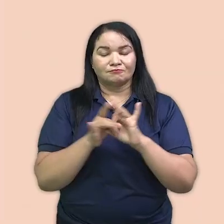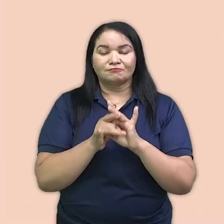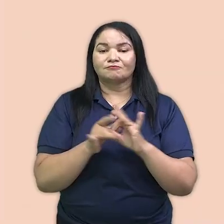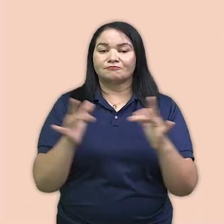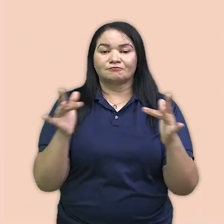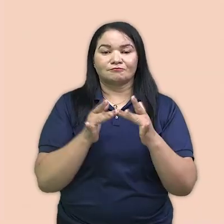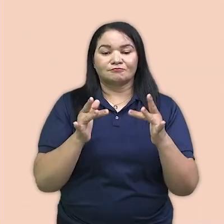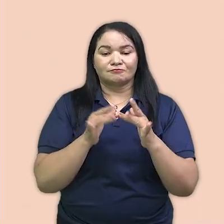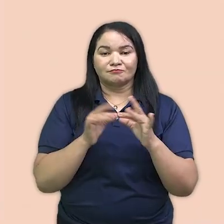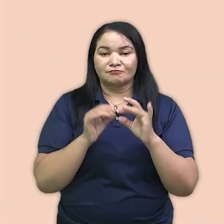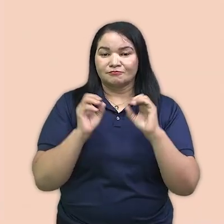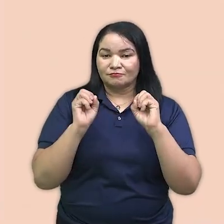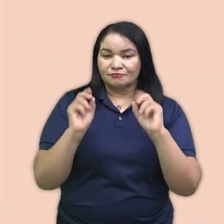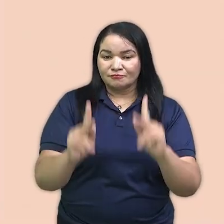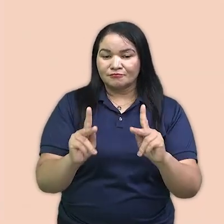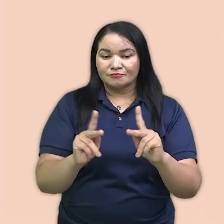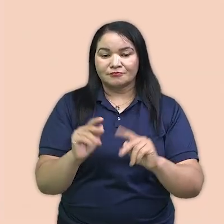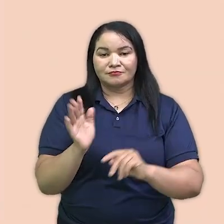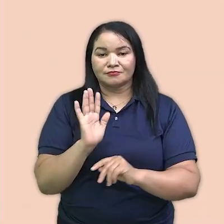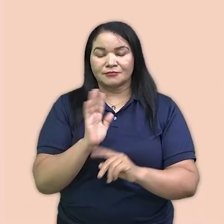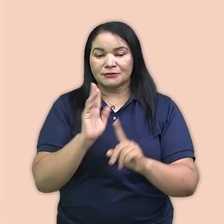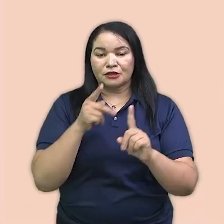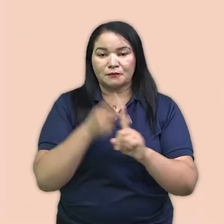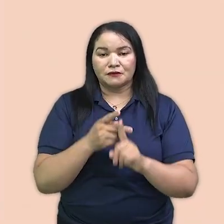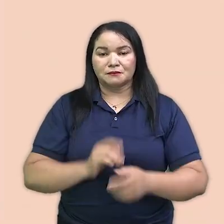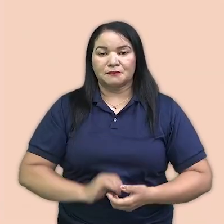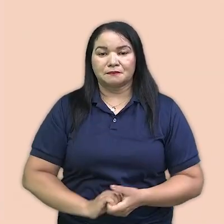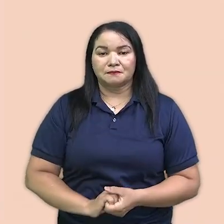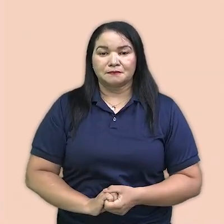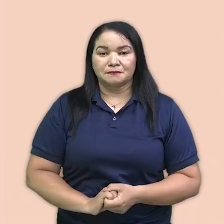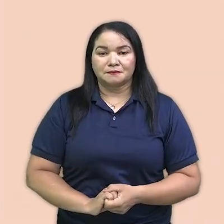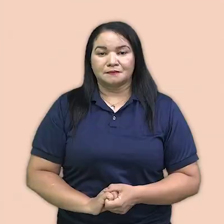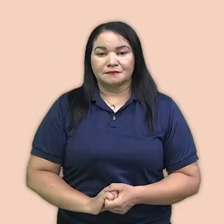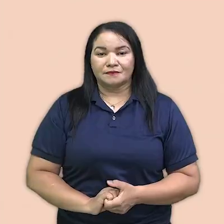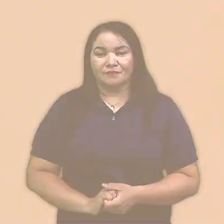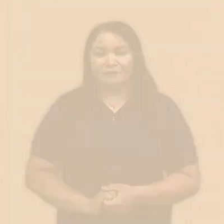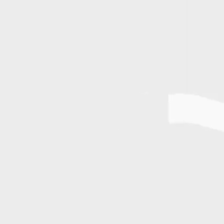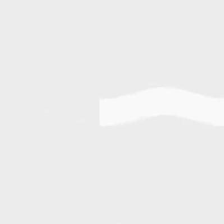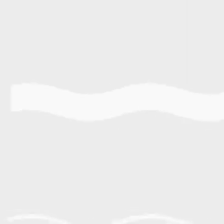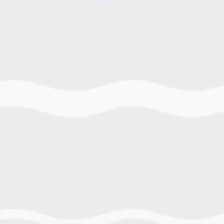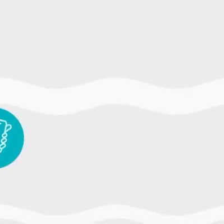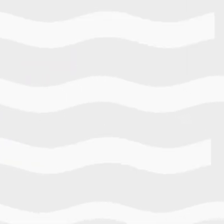interligados, conectados aí. Tá bom, pessoal? Até a próxima.